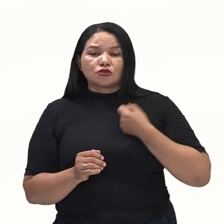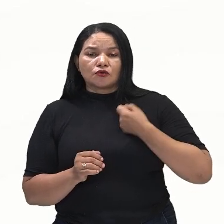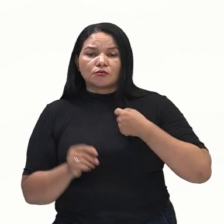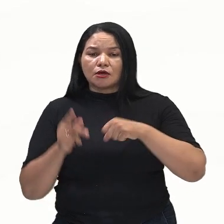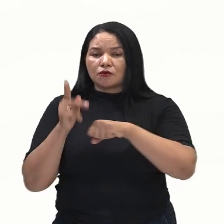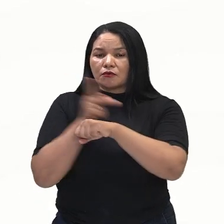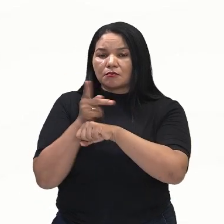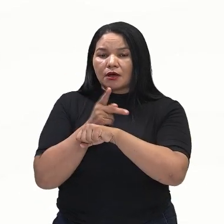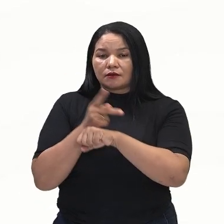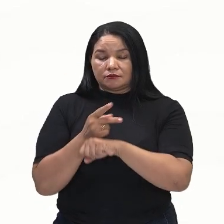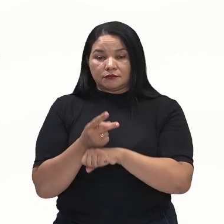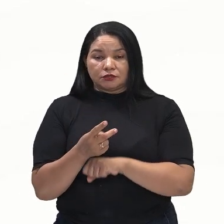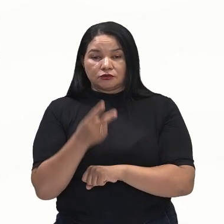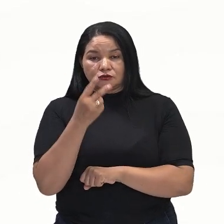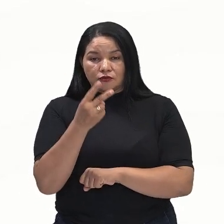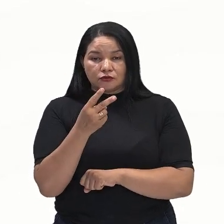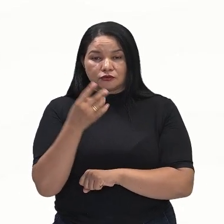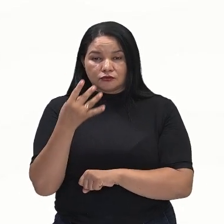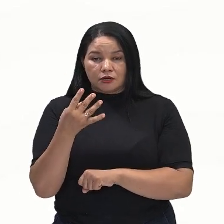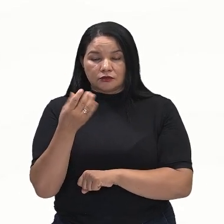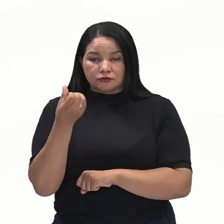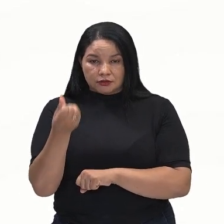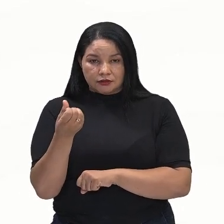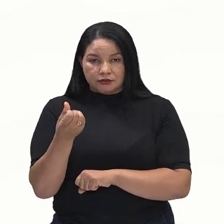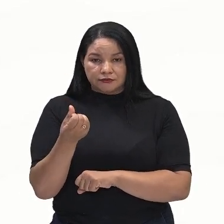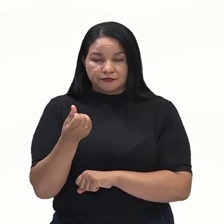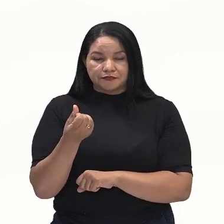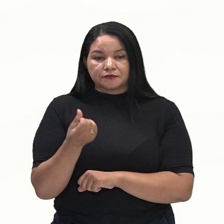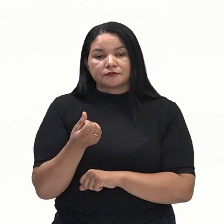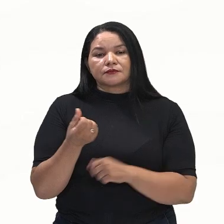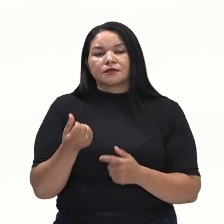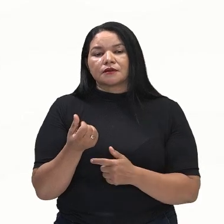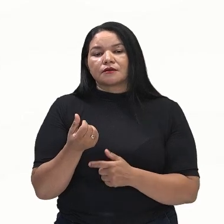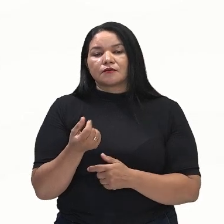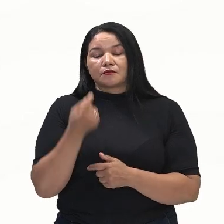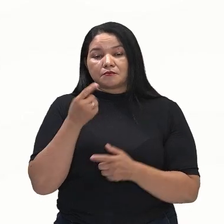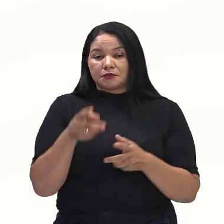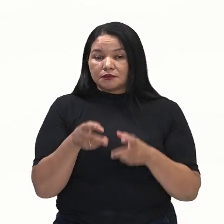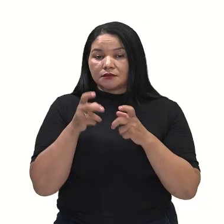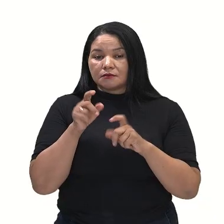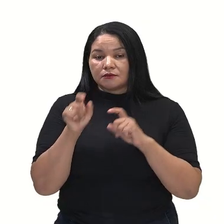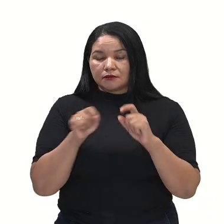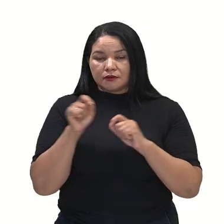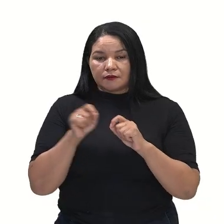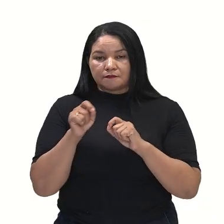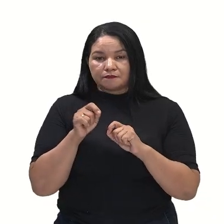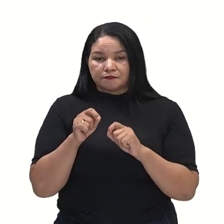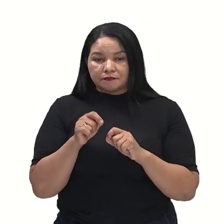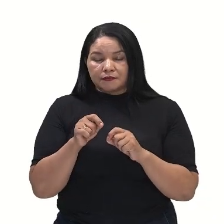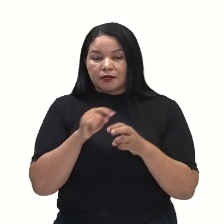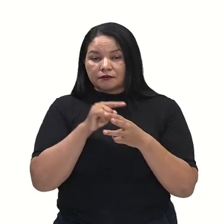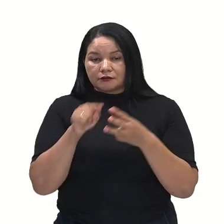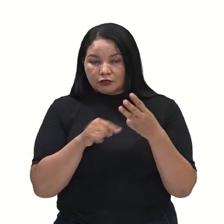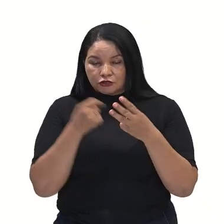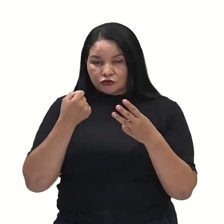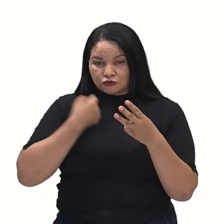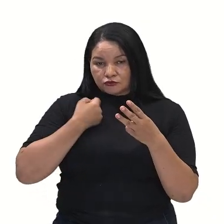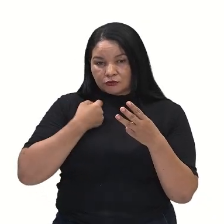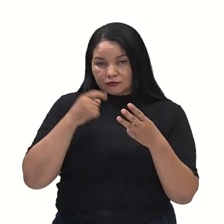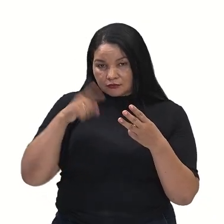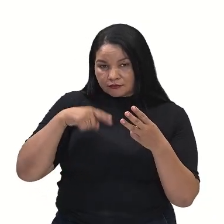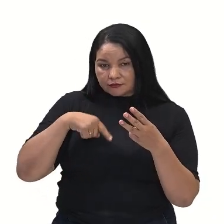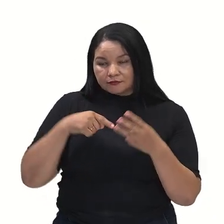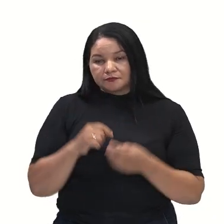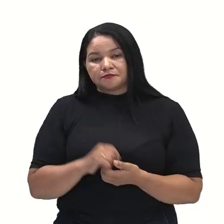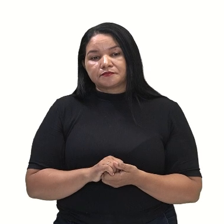tenho 2, 4 e o 6. Então, reparem que são 3 números, não é isso? Vou colocar aqui então,